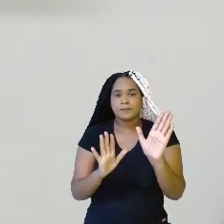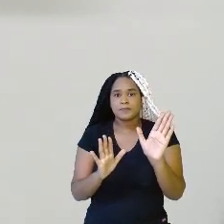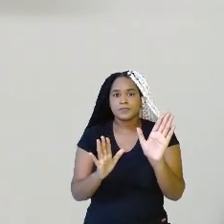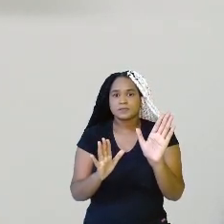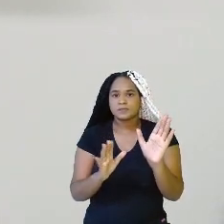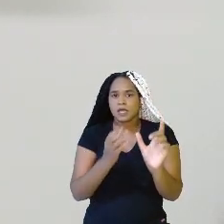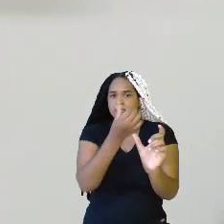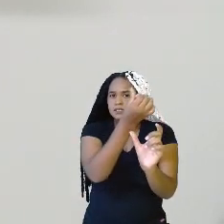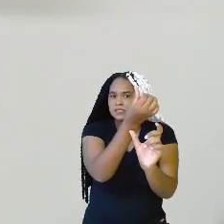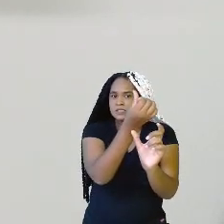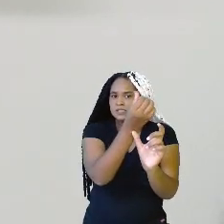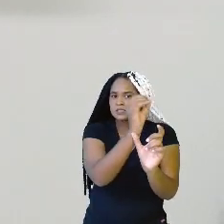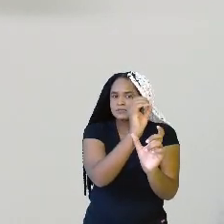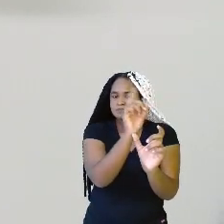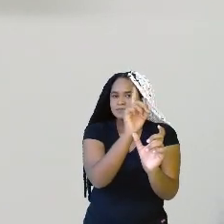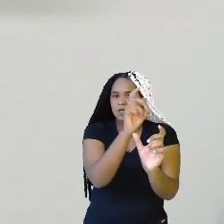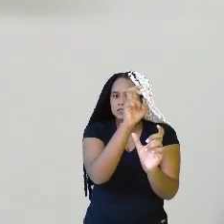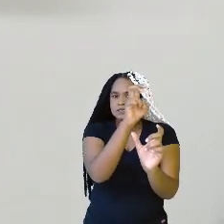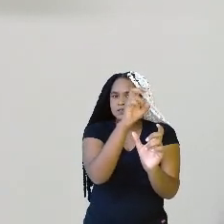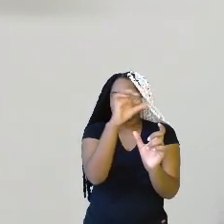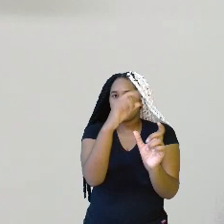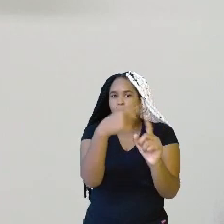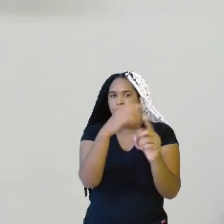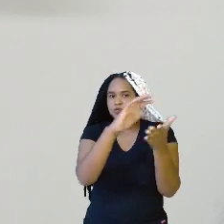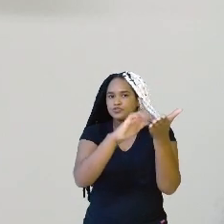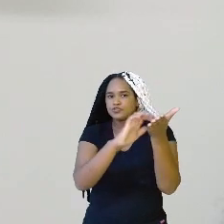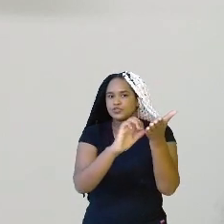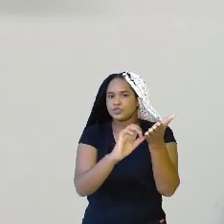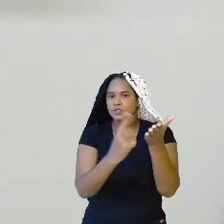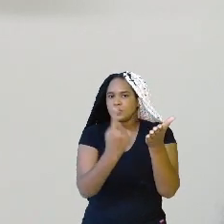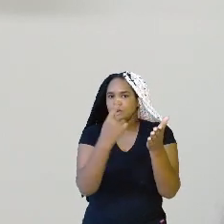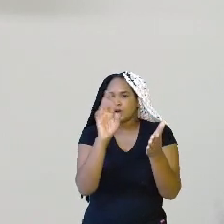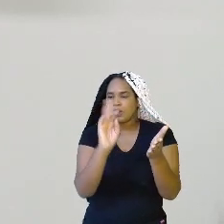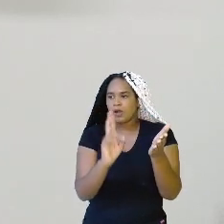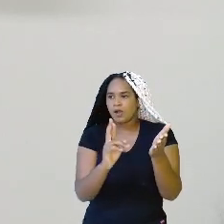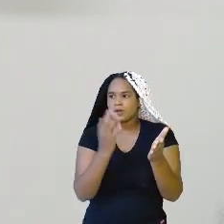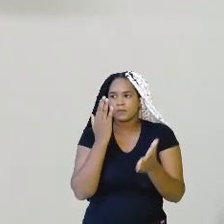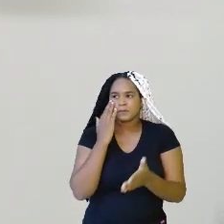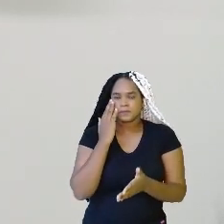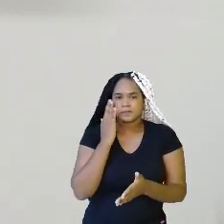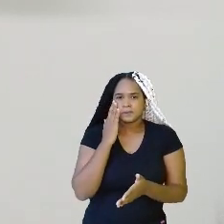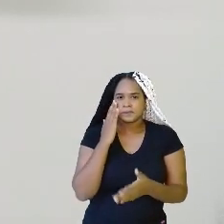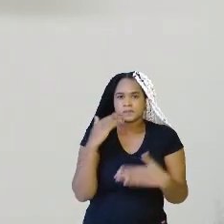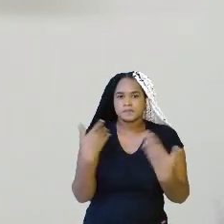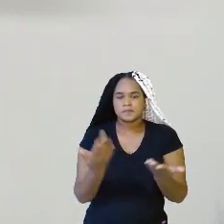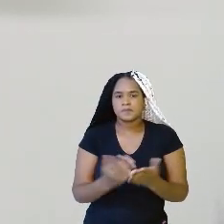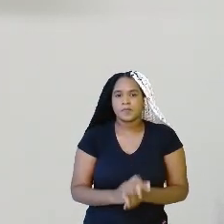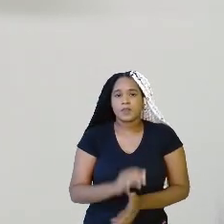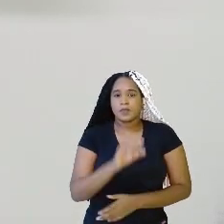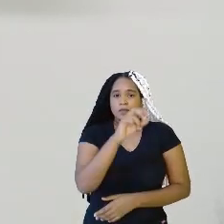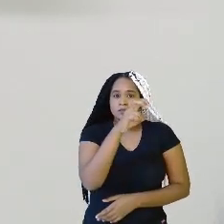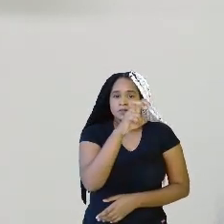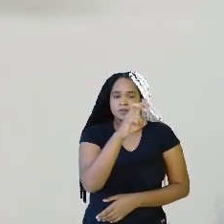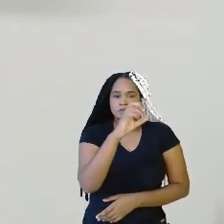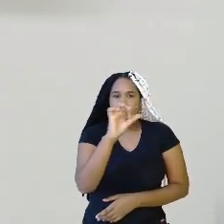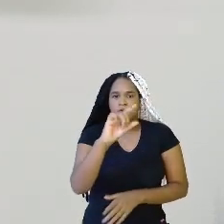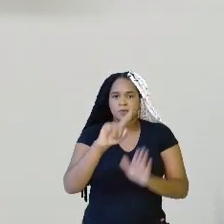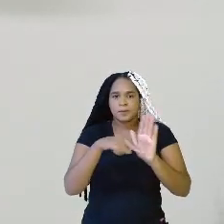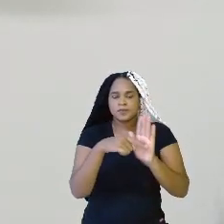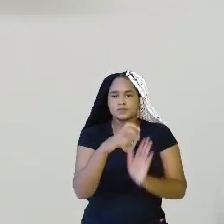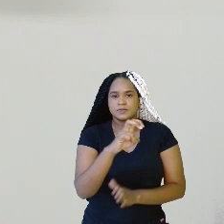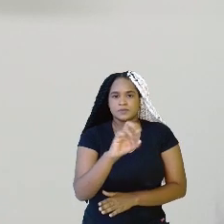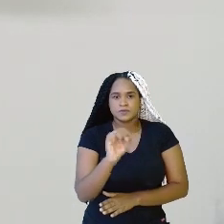59, porque eu não peguei aquele real, então será 59 menos 58, que vai dar, no total,